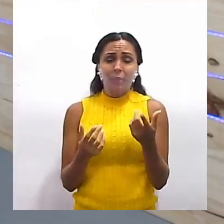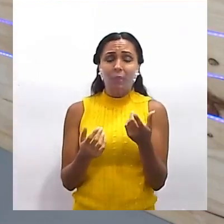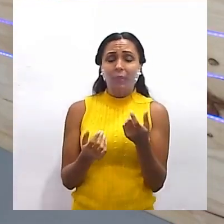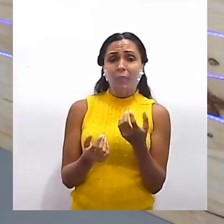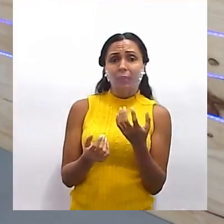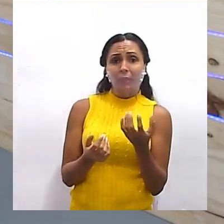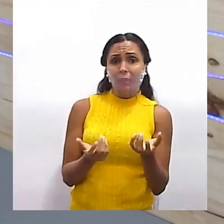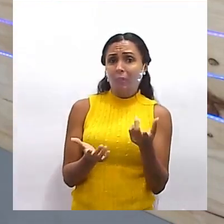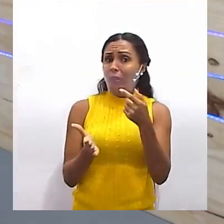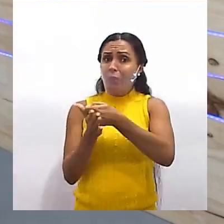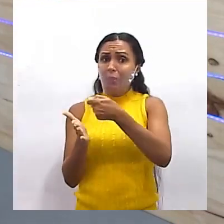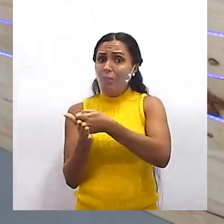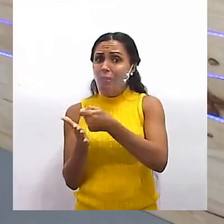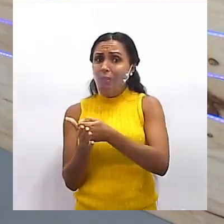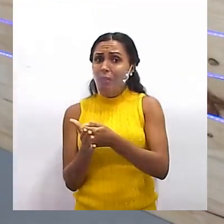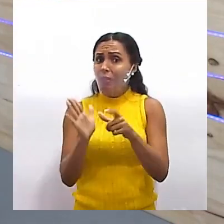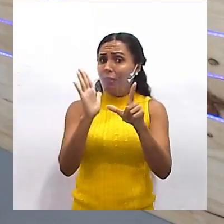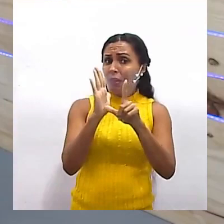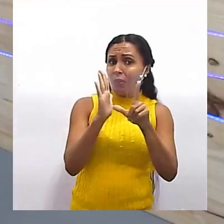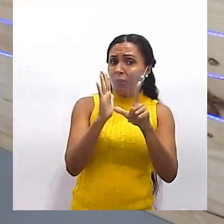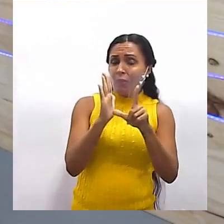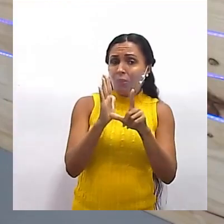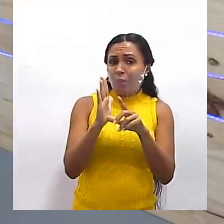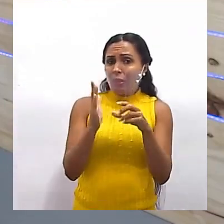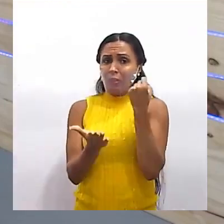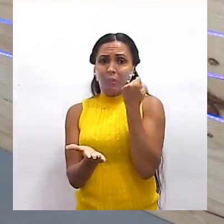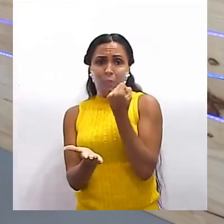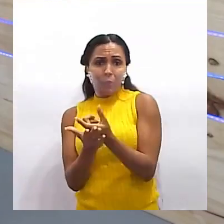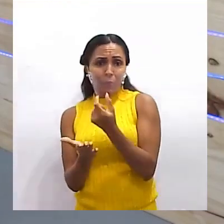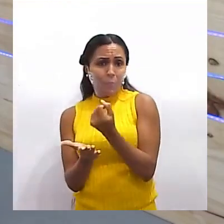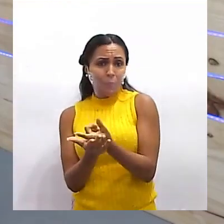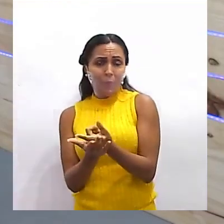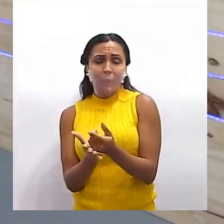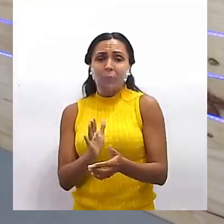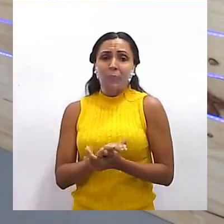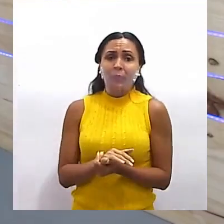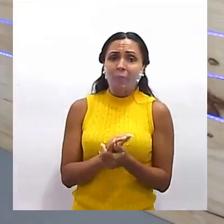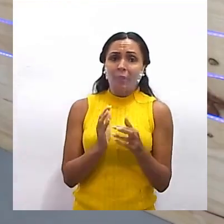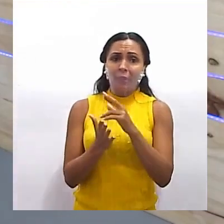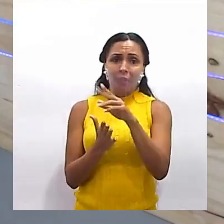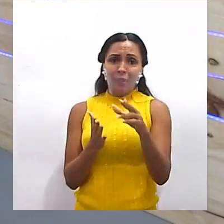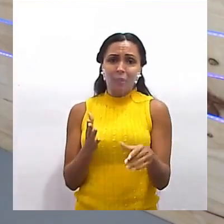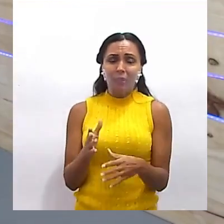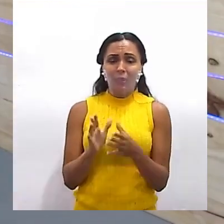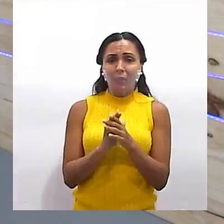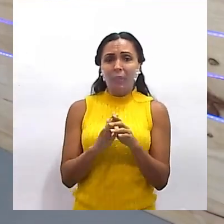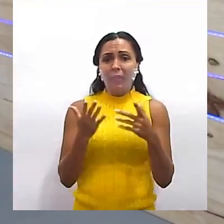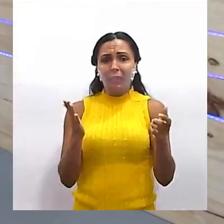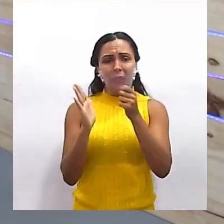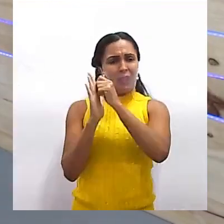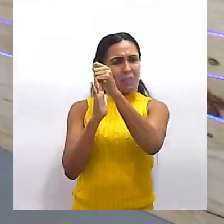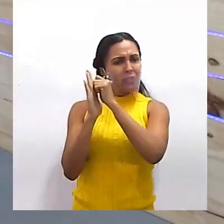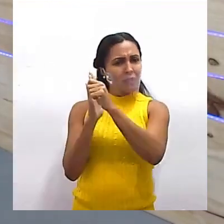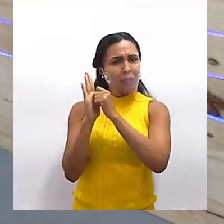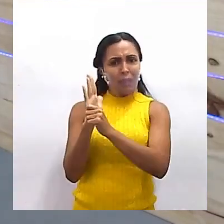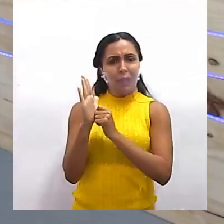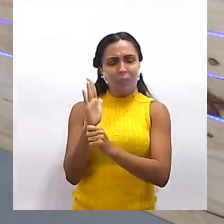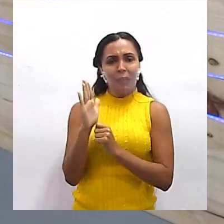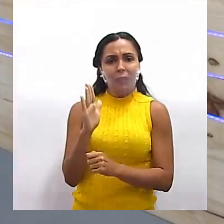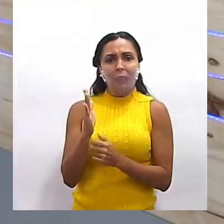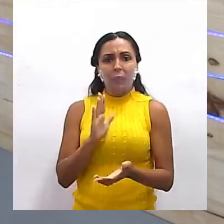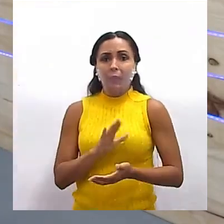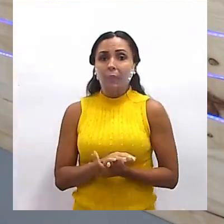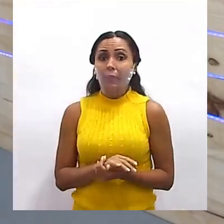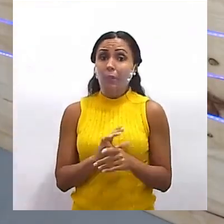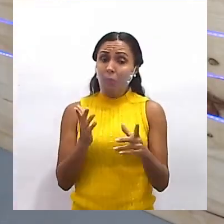nem exige, né, da loja, né? A gente compra carga variada, caixa amassada, caixa riscada, caixa com marca de pé.